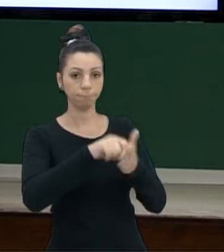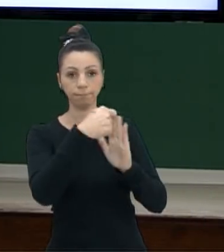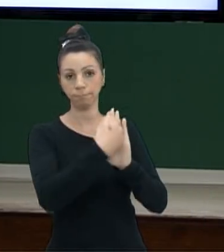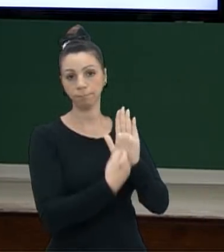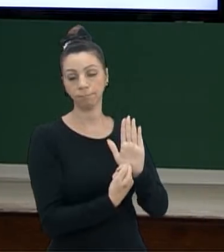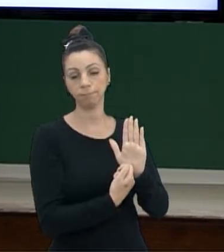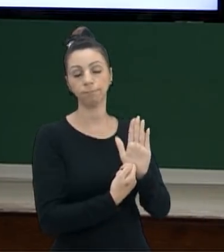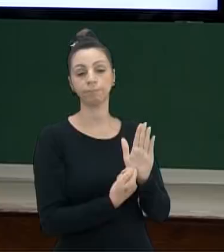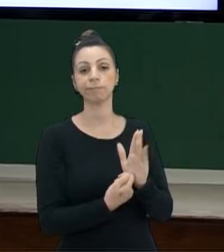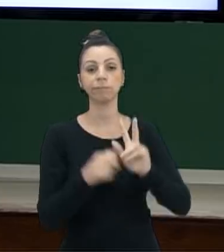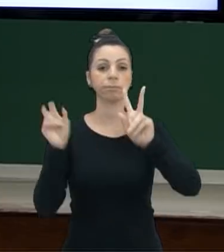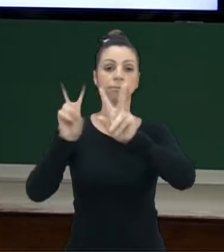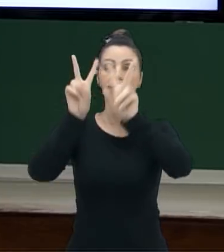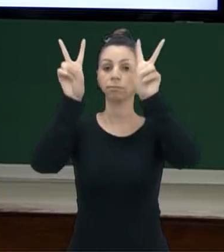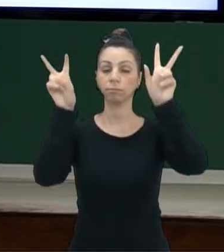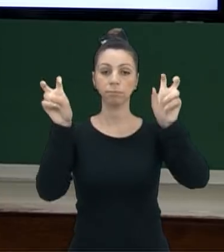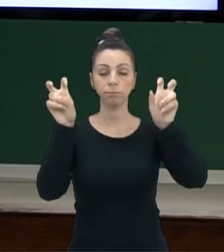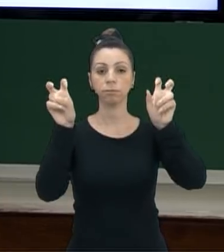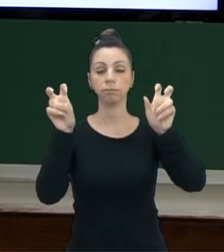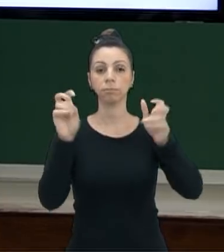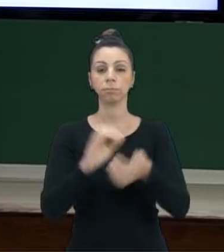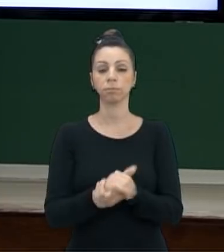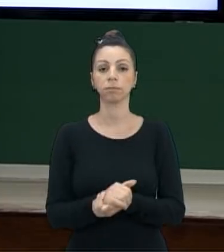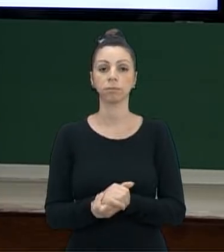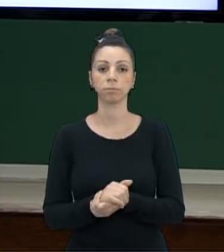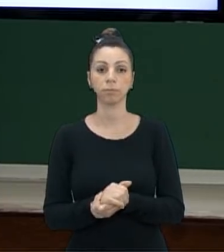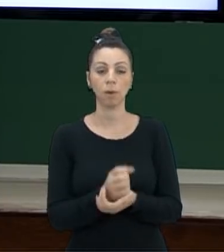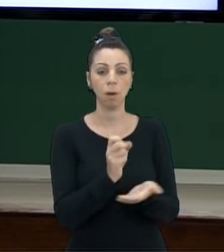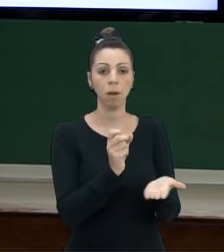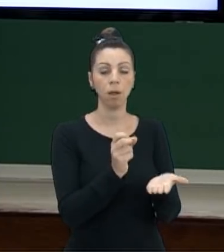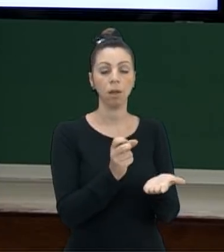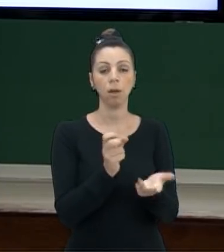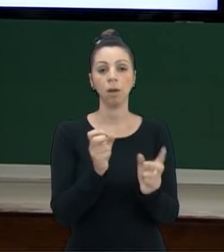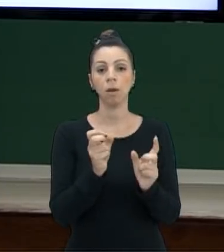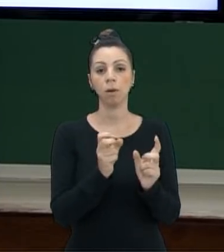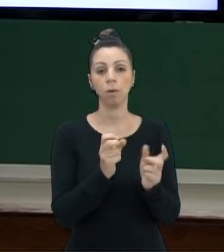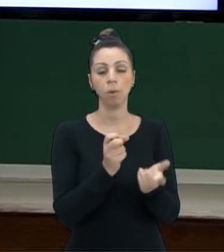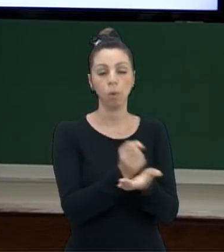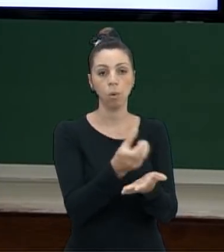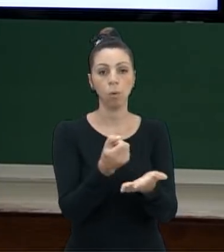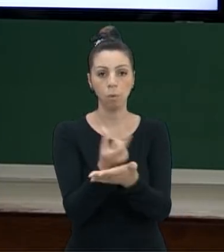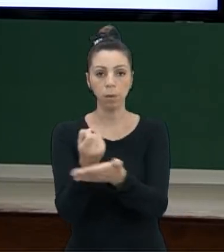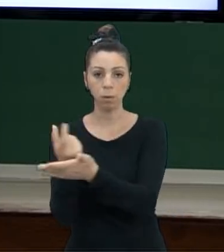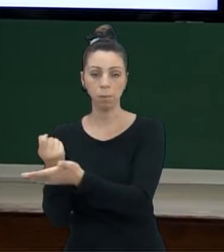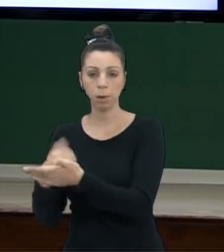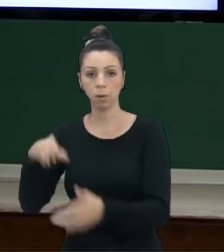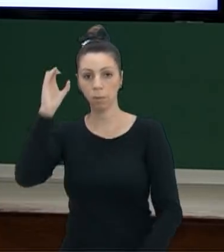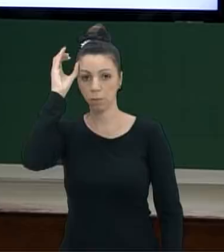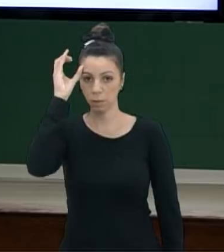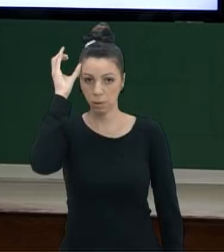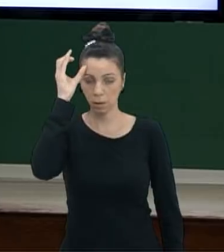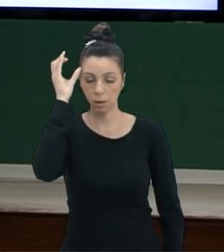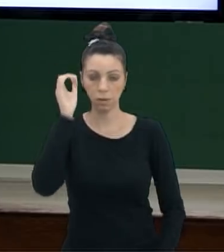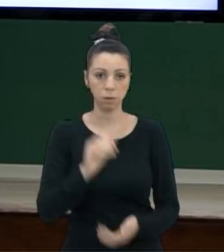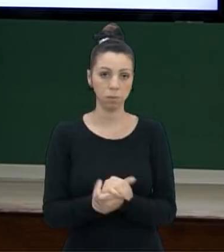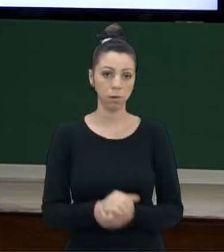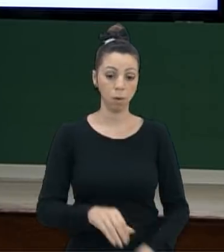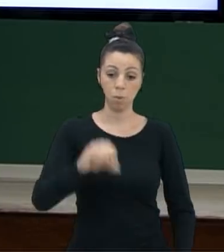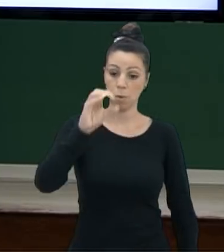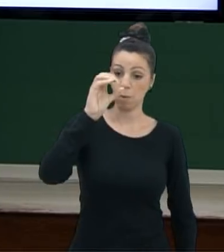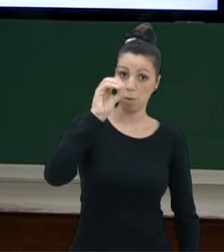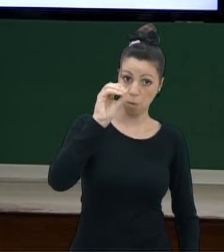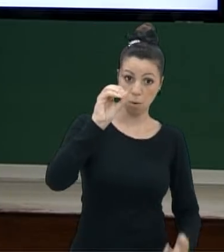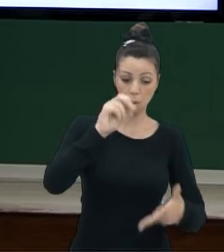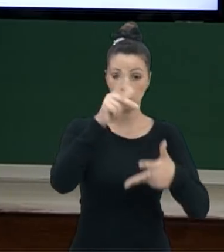a questão do consumo consciente. Eu vou falar do quê? O consumo consciente. É a